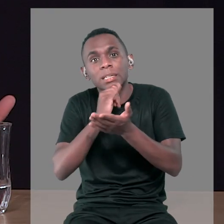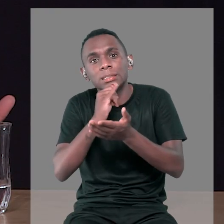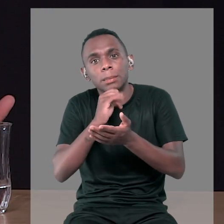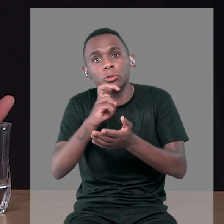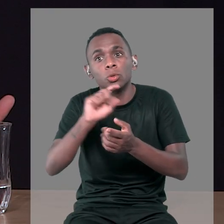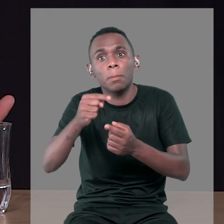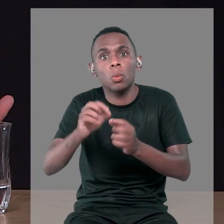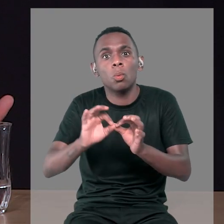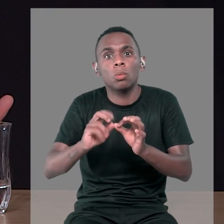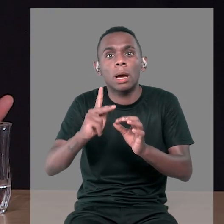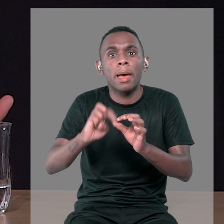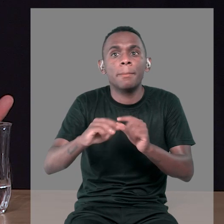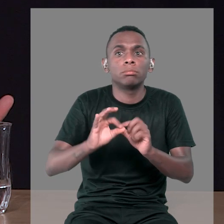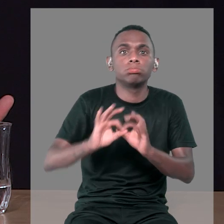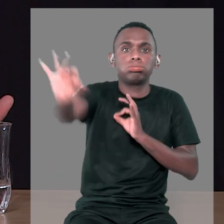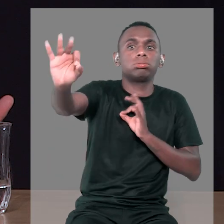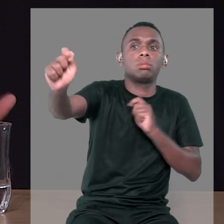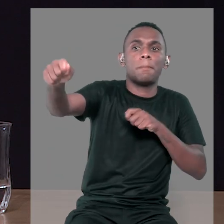distância.